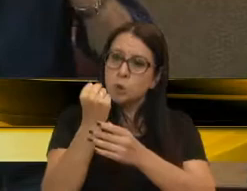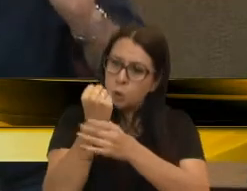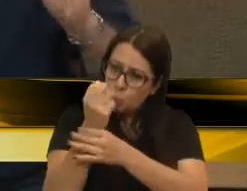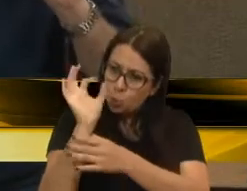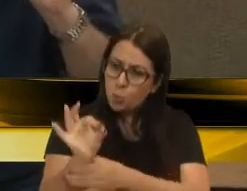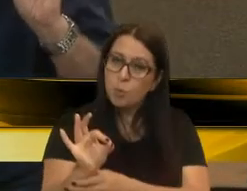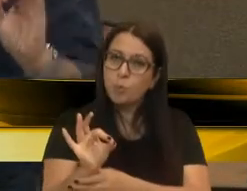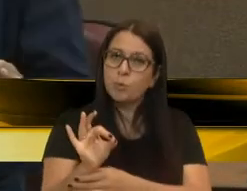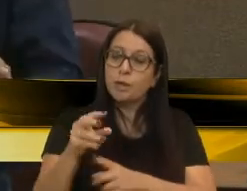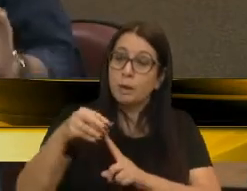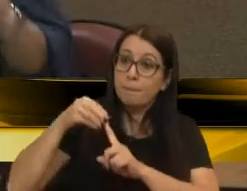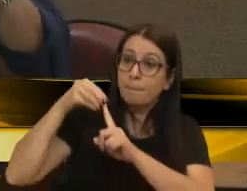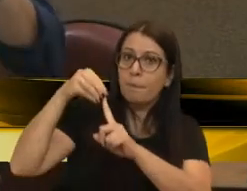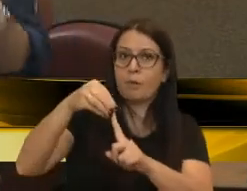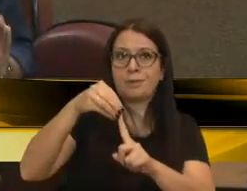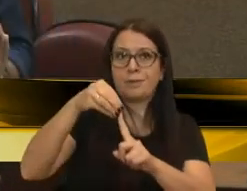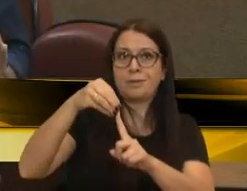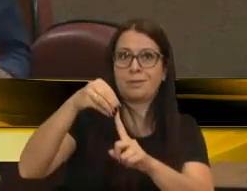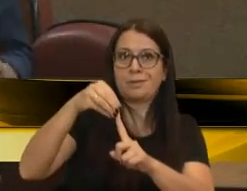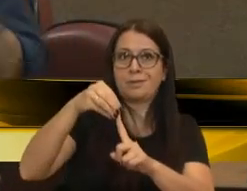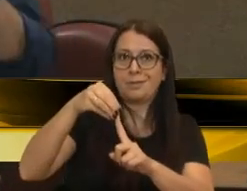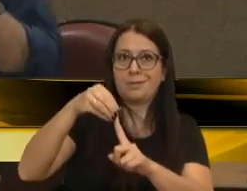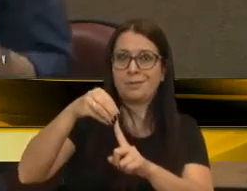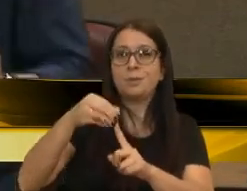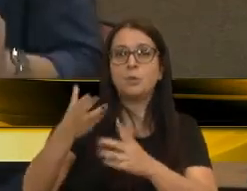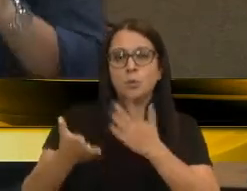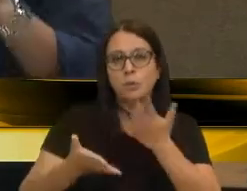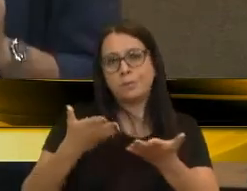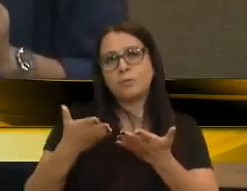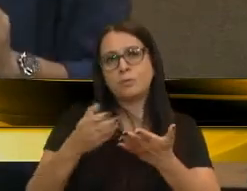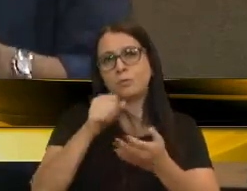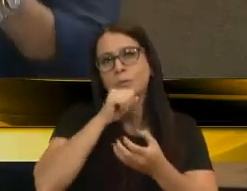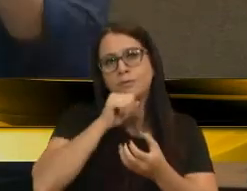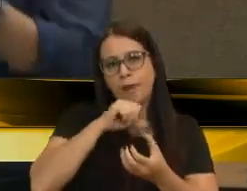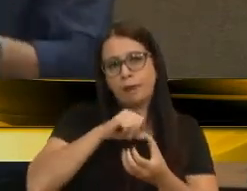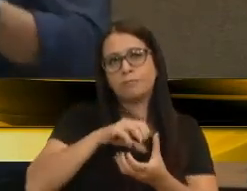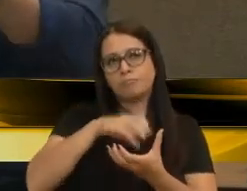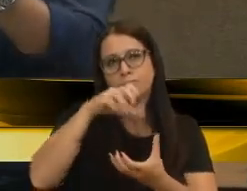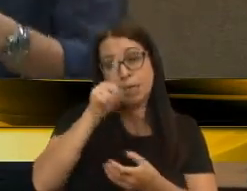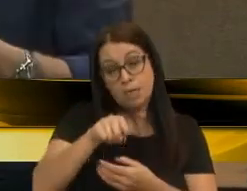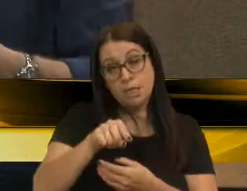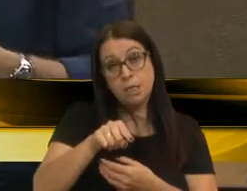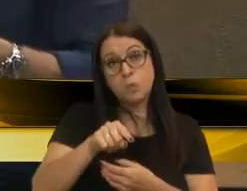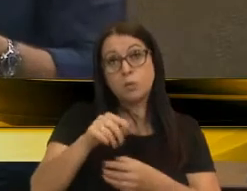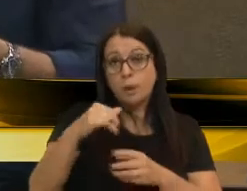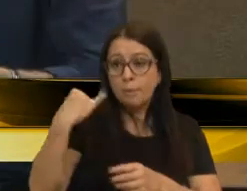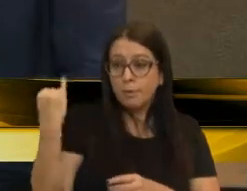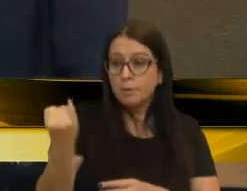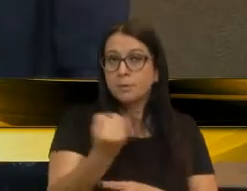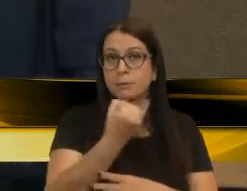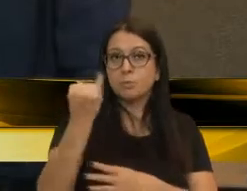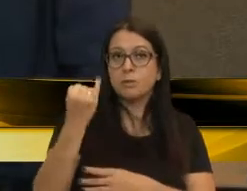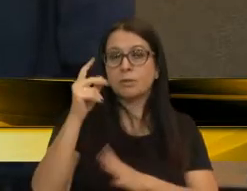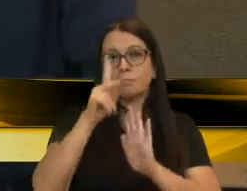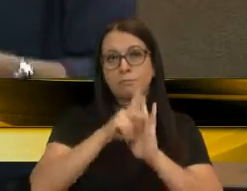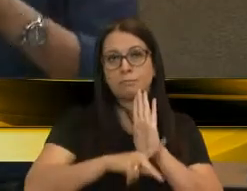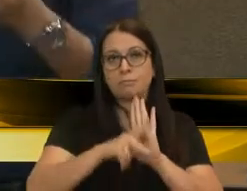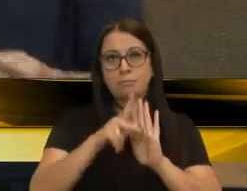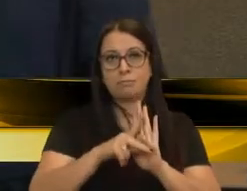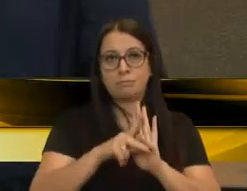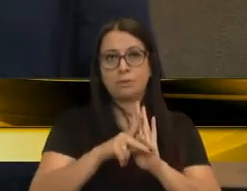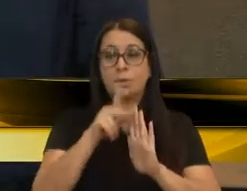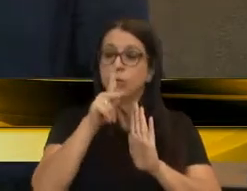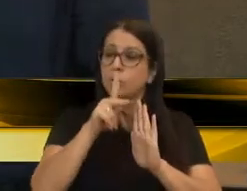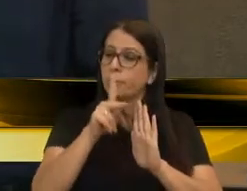com absoluta prioridade o atendimento dos nossos idosos. E é isso que preconiza o seu projeto. Um projeto